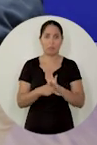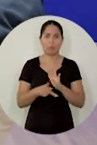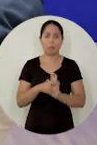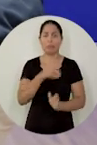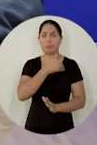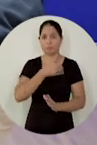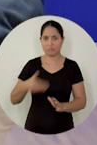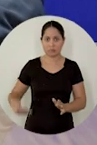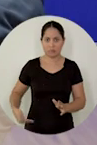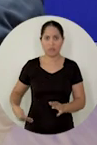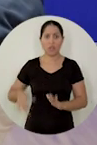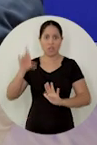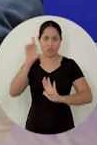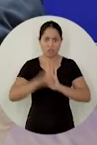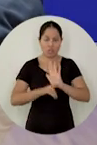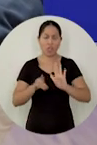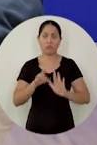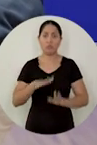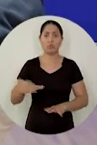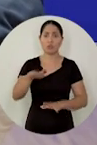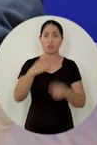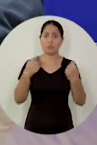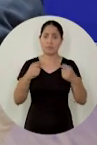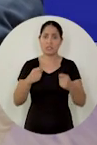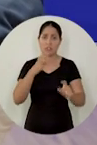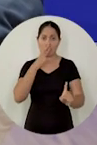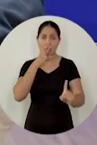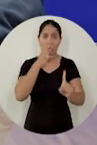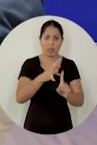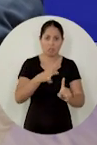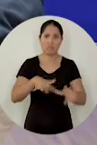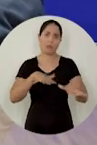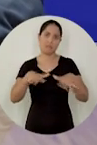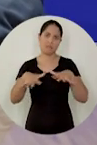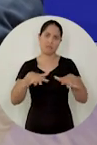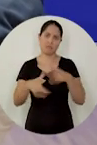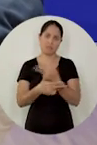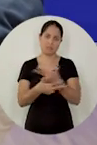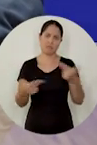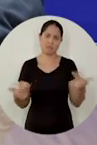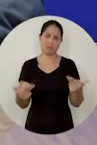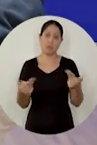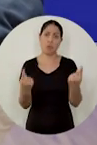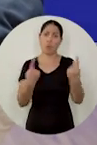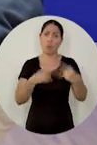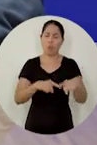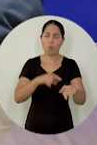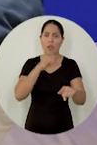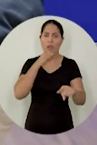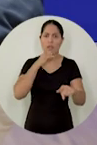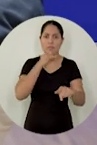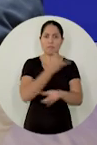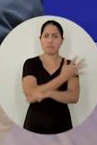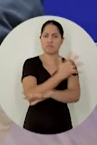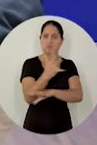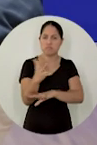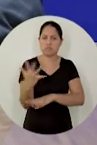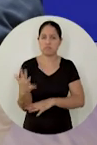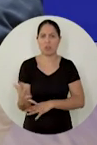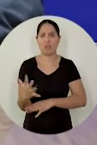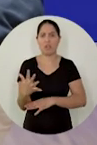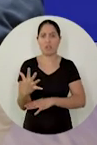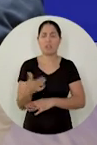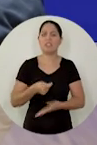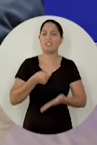direito. É comum a denúncia de envolvimento dos próprios agentes de segurança pública na prática de ameaças e outros